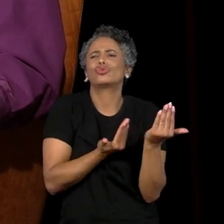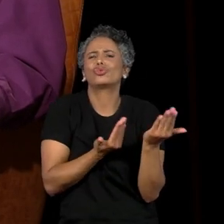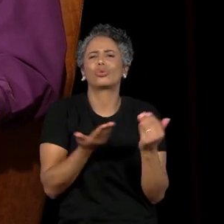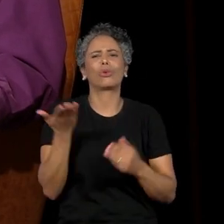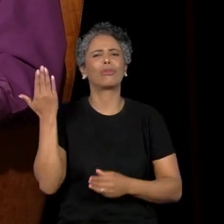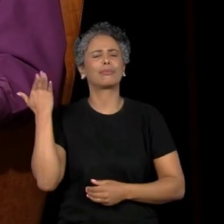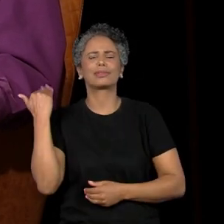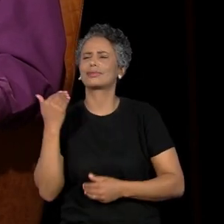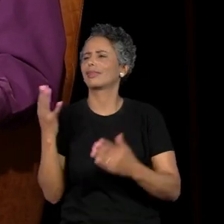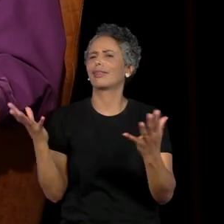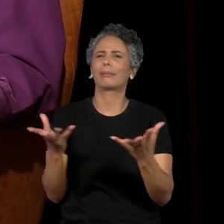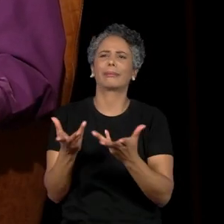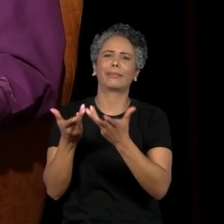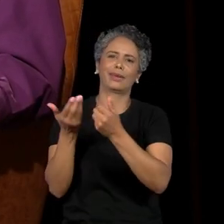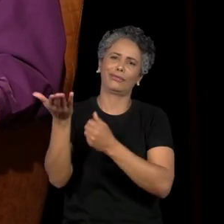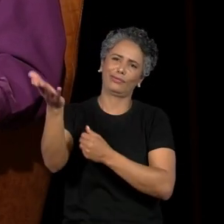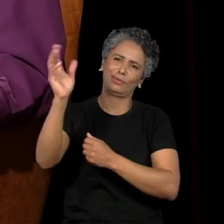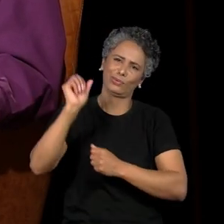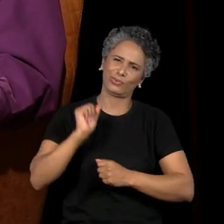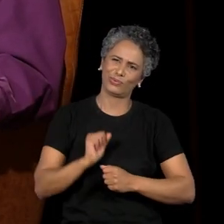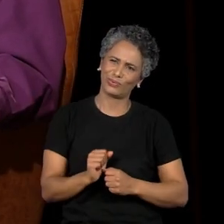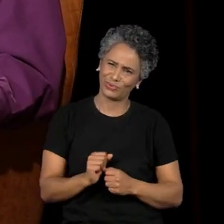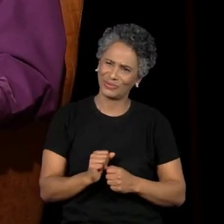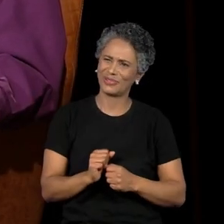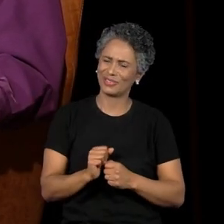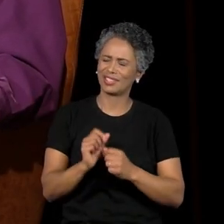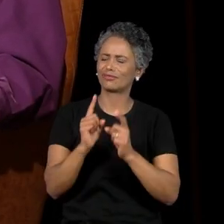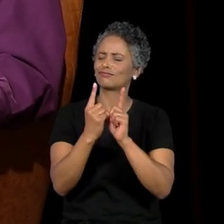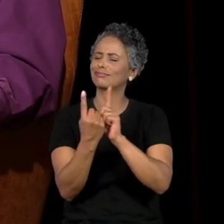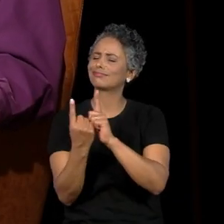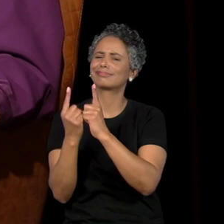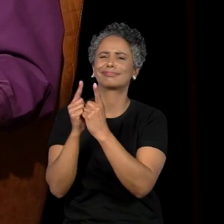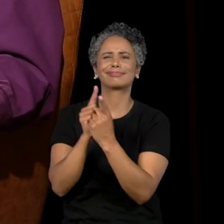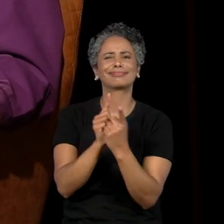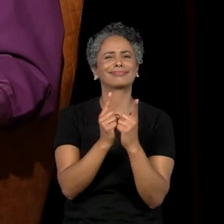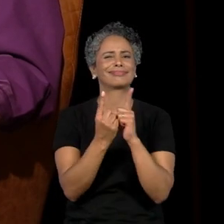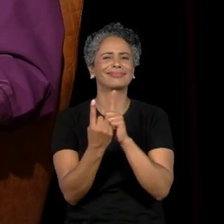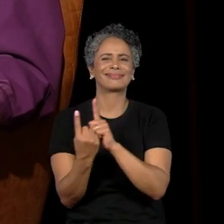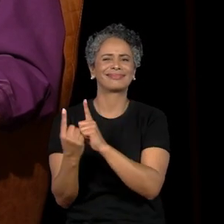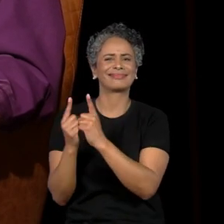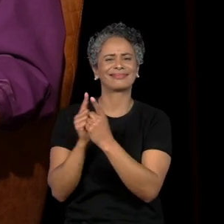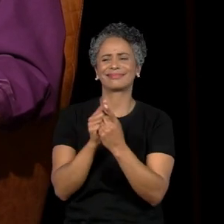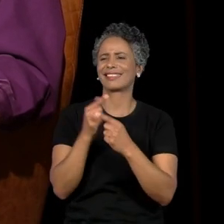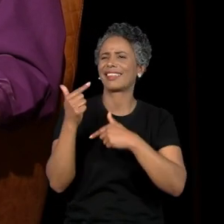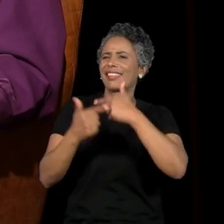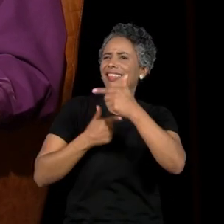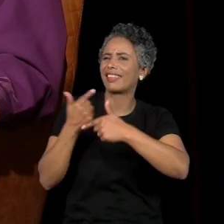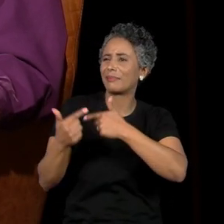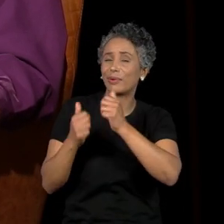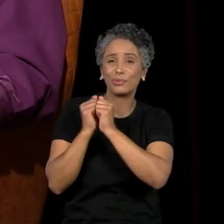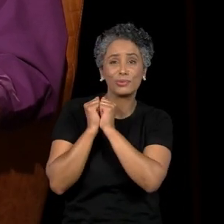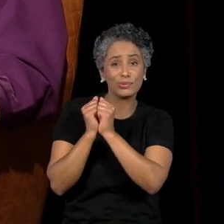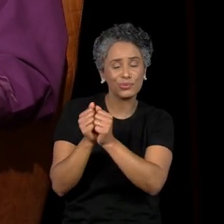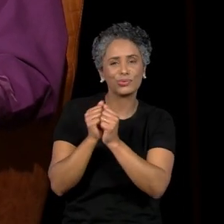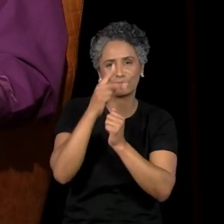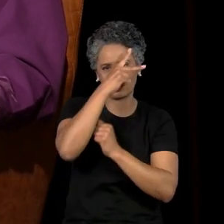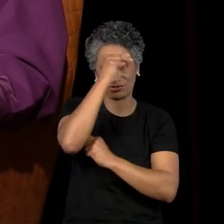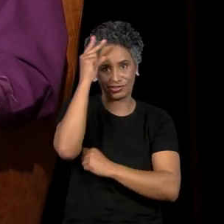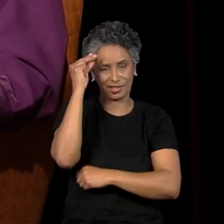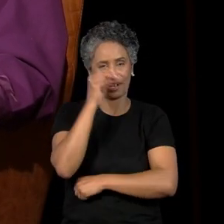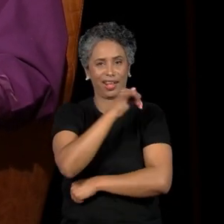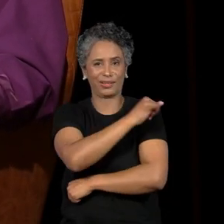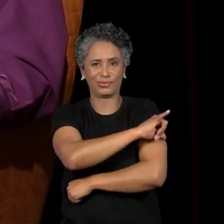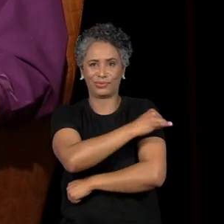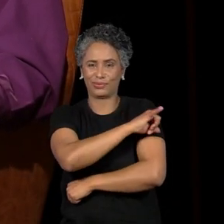fantástica, renovou toda a dança brasileira, trabalhou várias vezes no Teatro Municipal do Rio de Janeiro